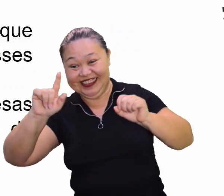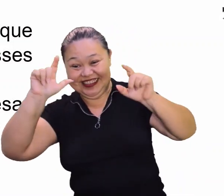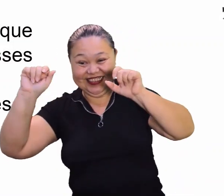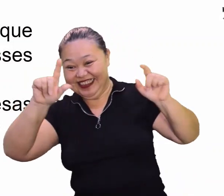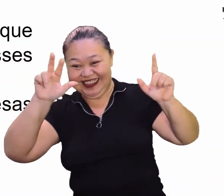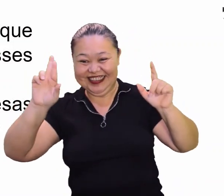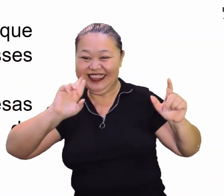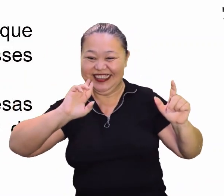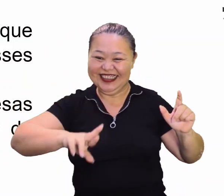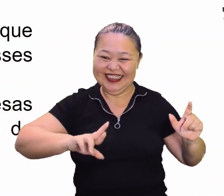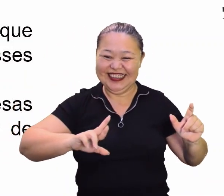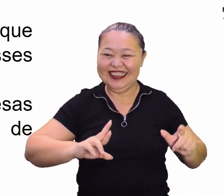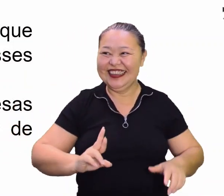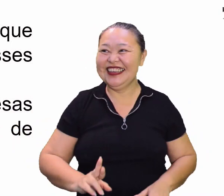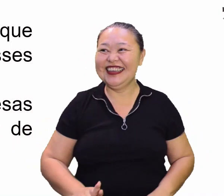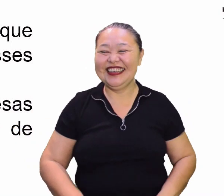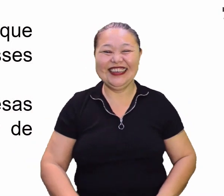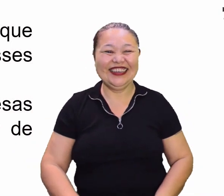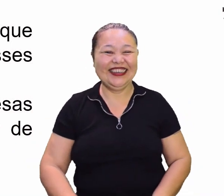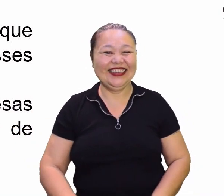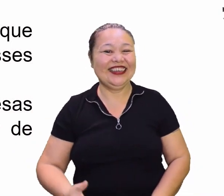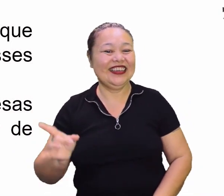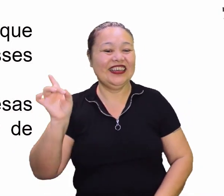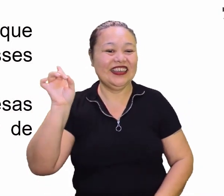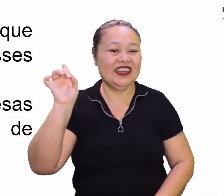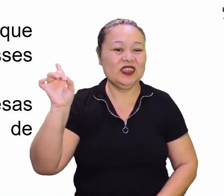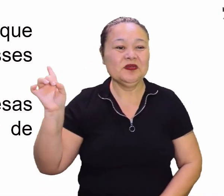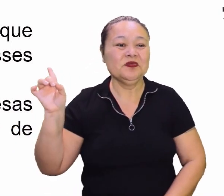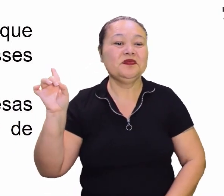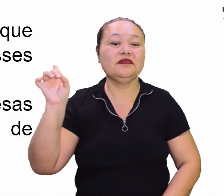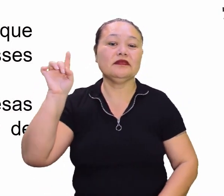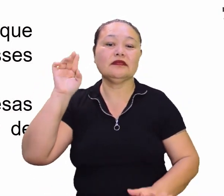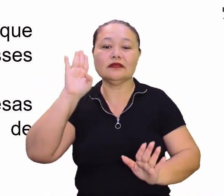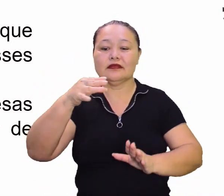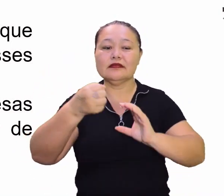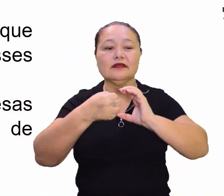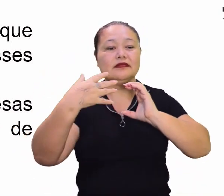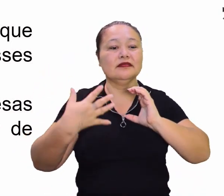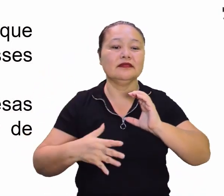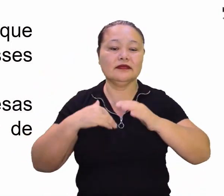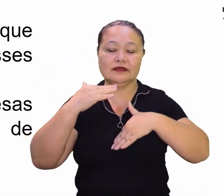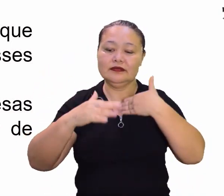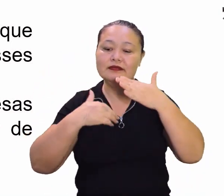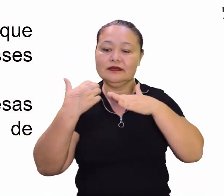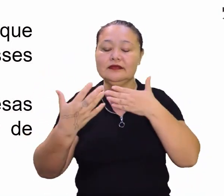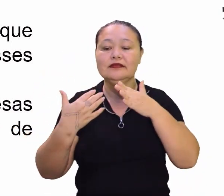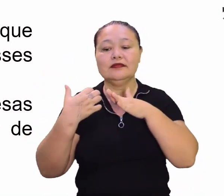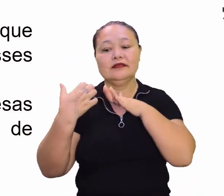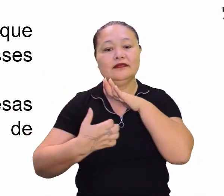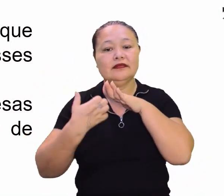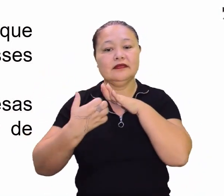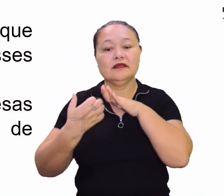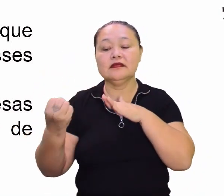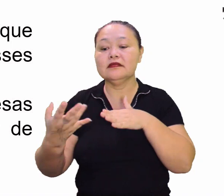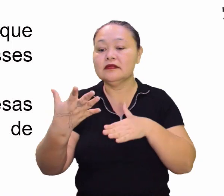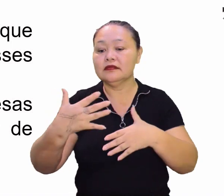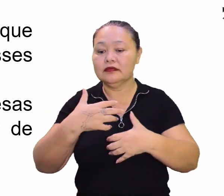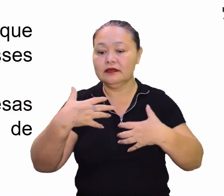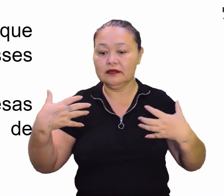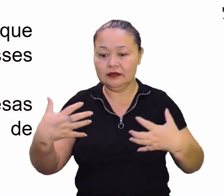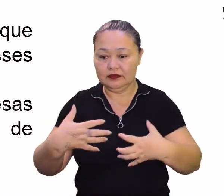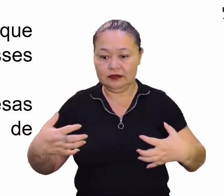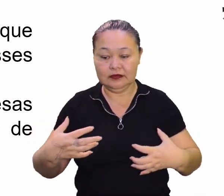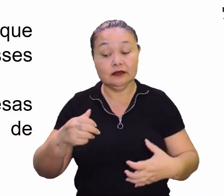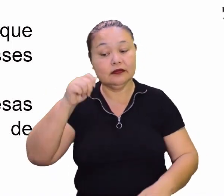para a resposta, meu amigo. Pois é, vamos lá. Tá doido, vamos lá. A principal característica do desenvolvimento industrial dos